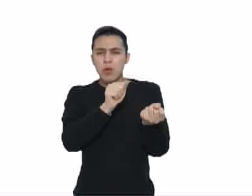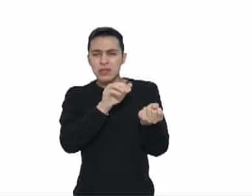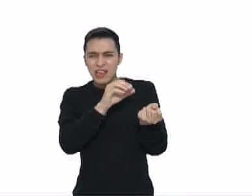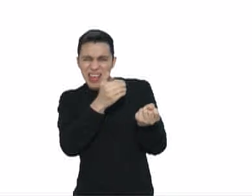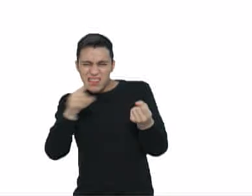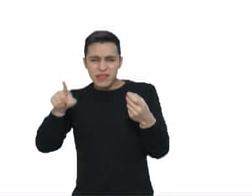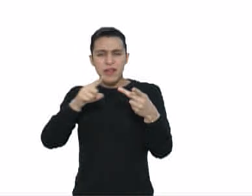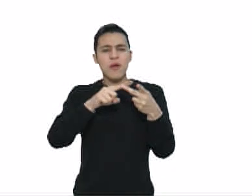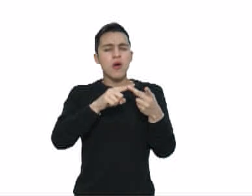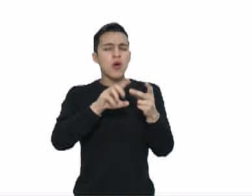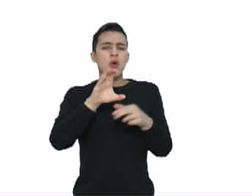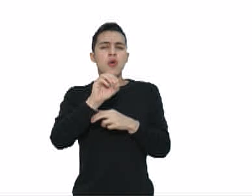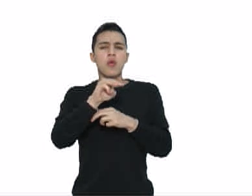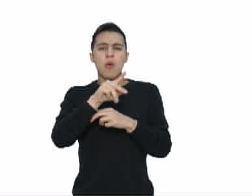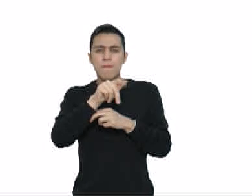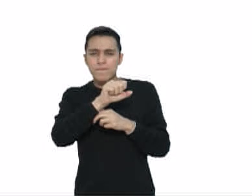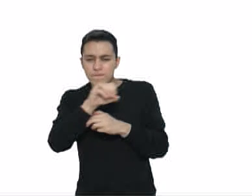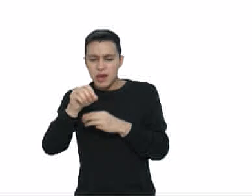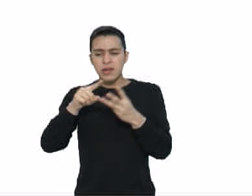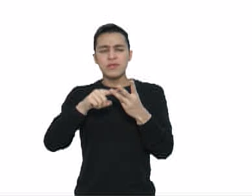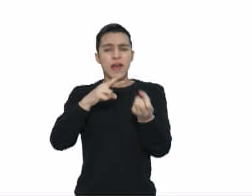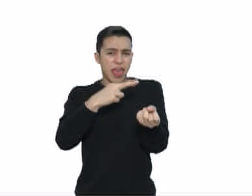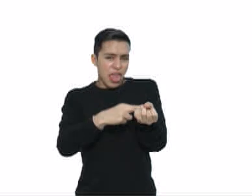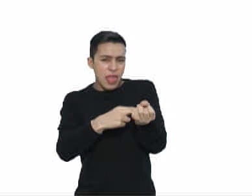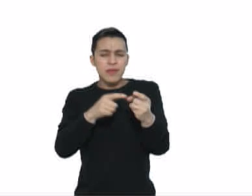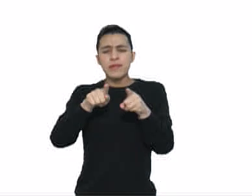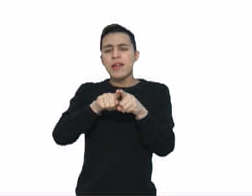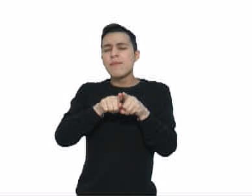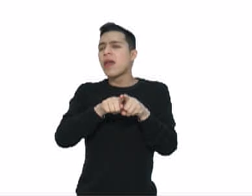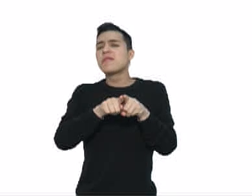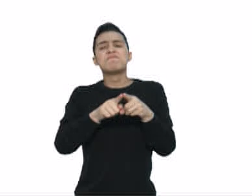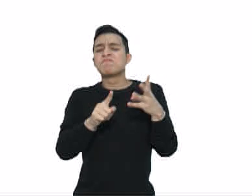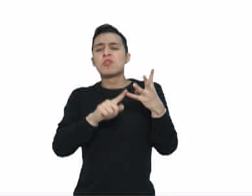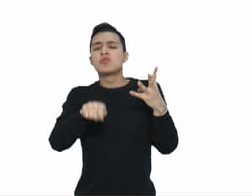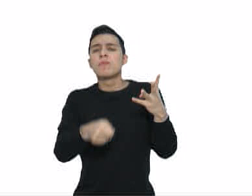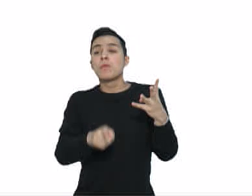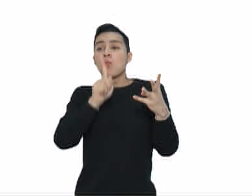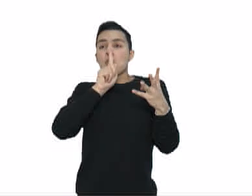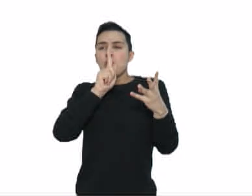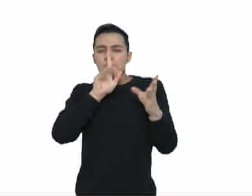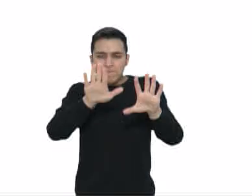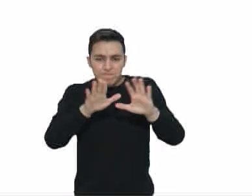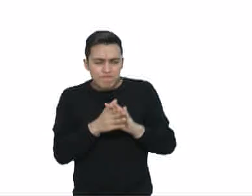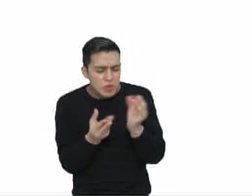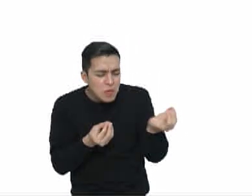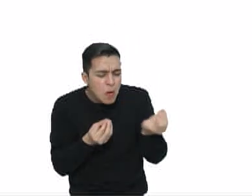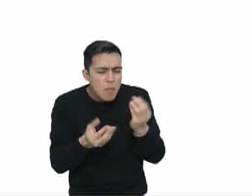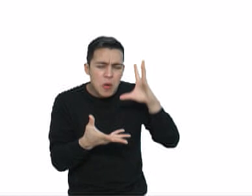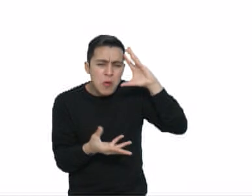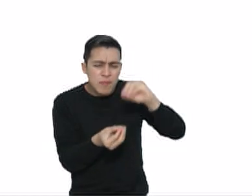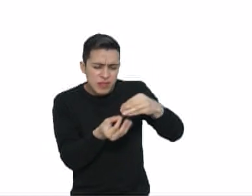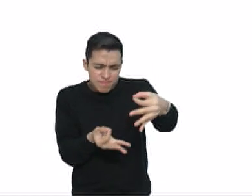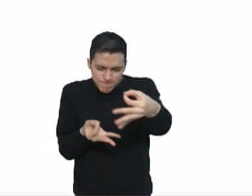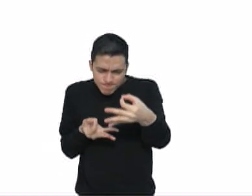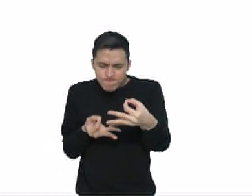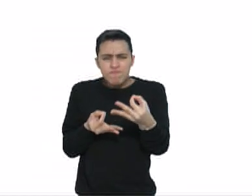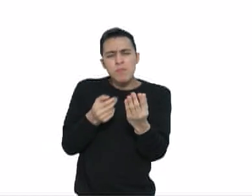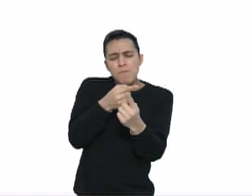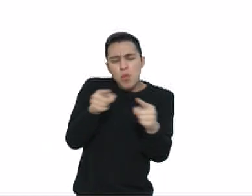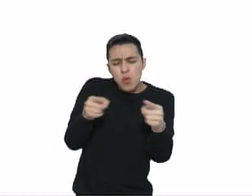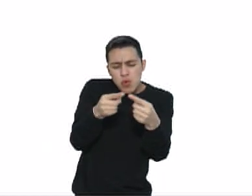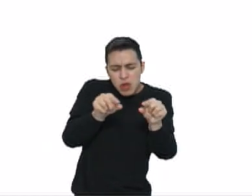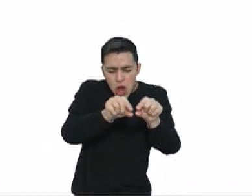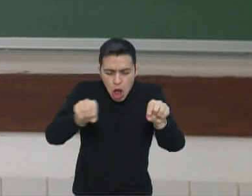compasso, ritmo, som e silêncio e como compreender uma partitura.